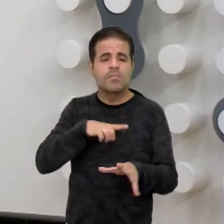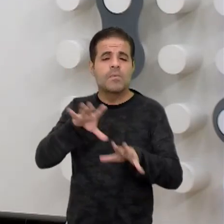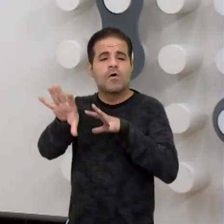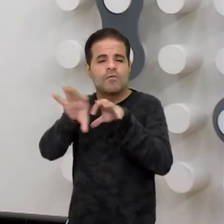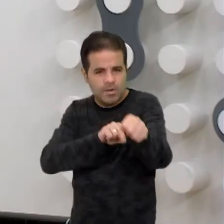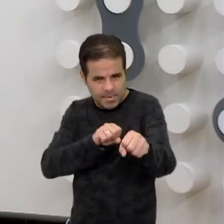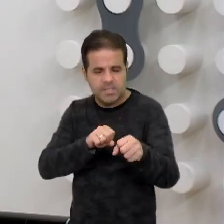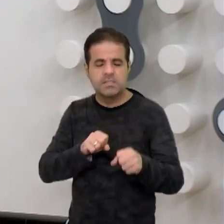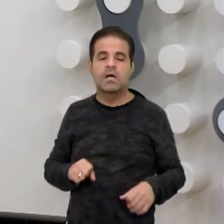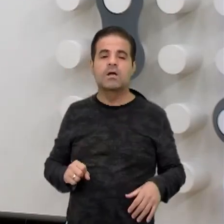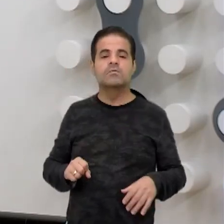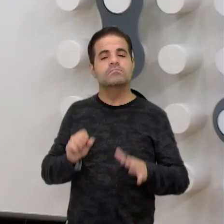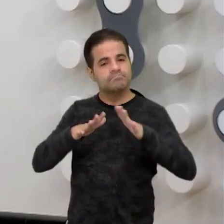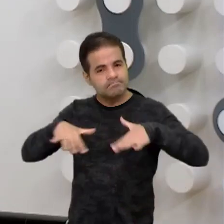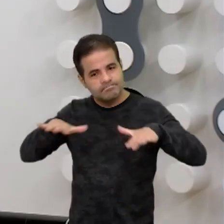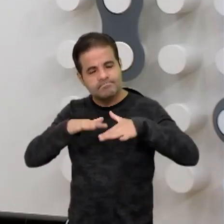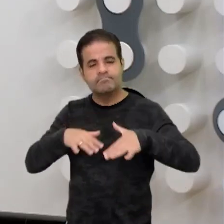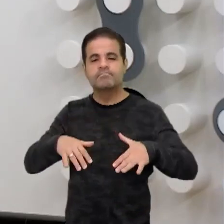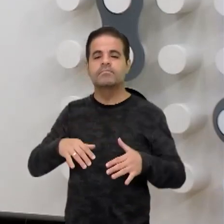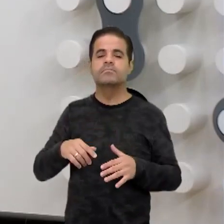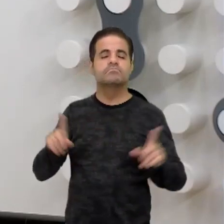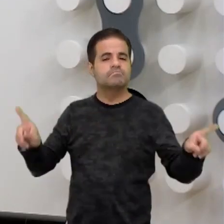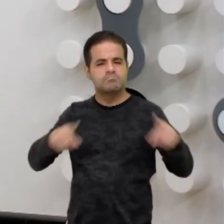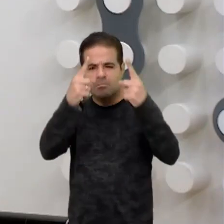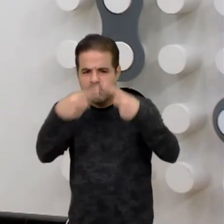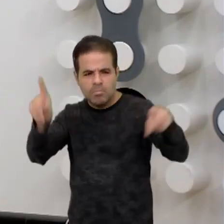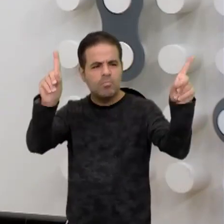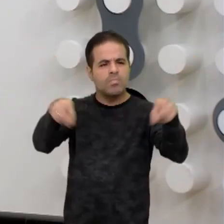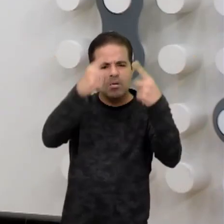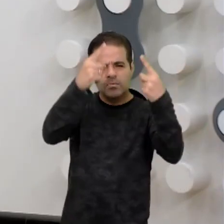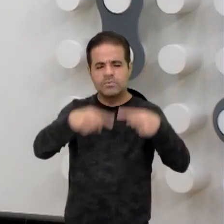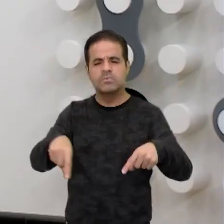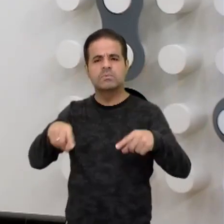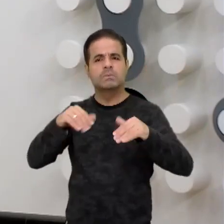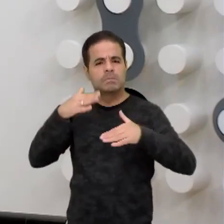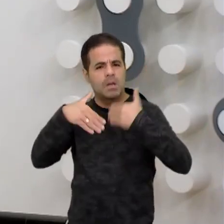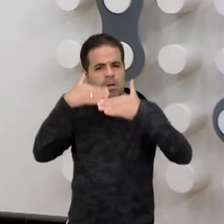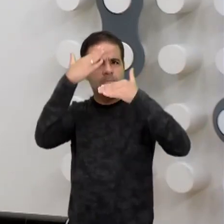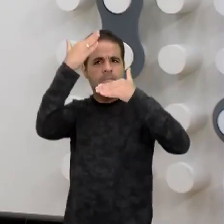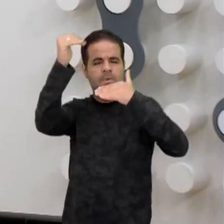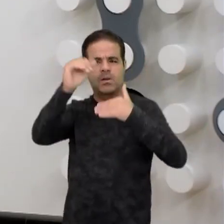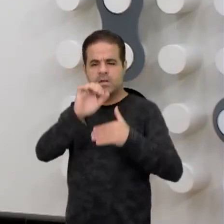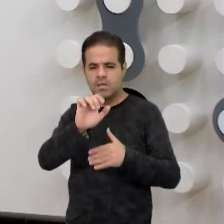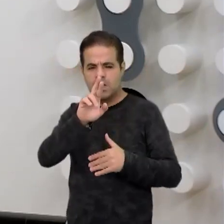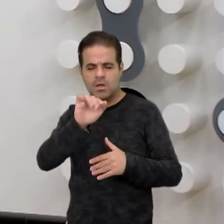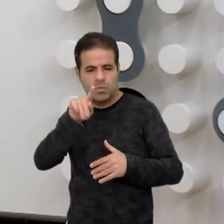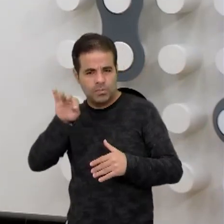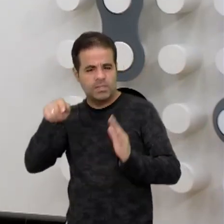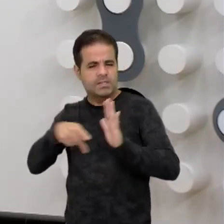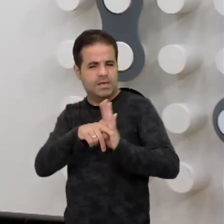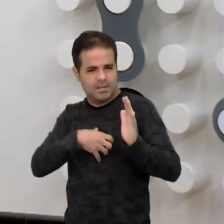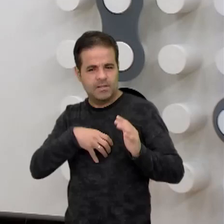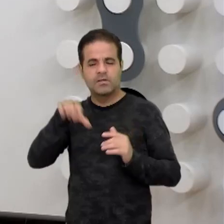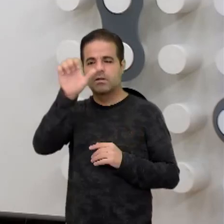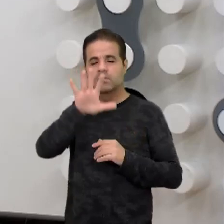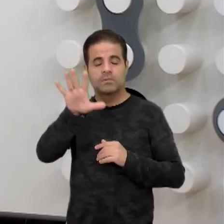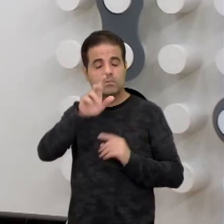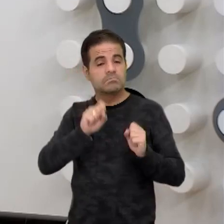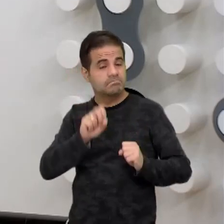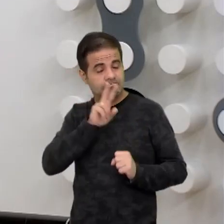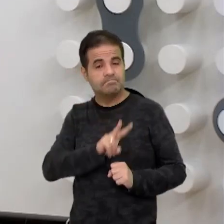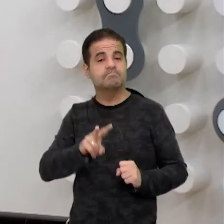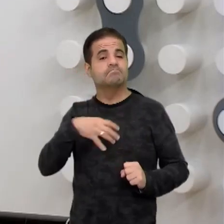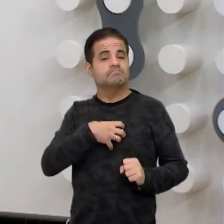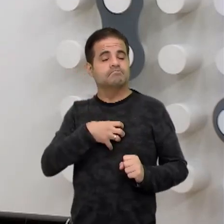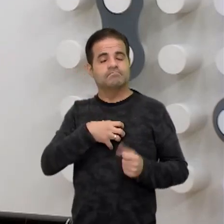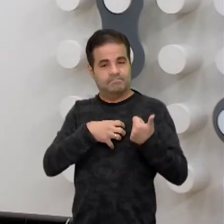formação nesse universo da música erudita e etc. Isso pode ser visto com bons